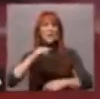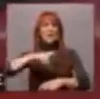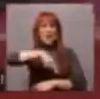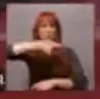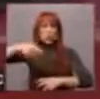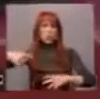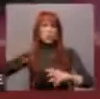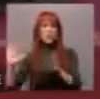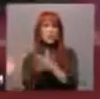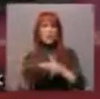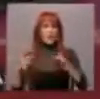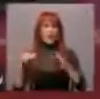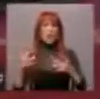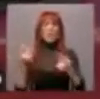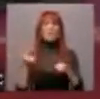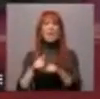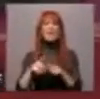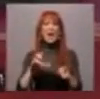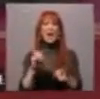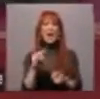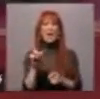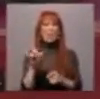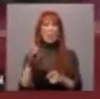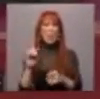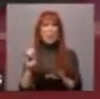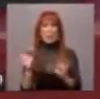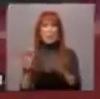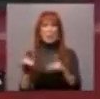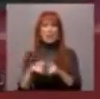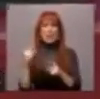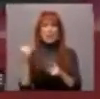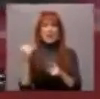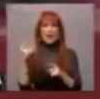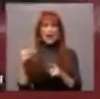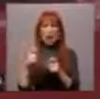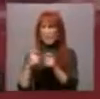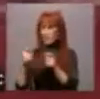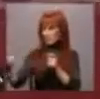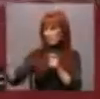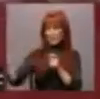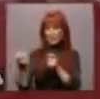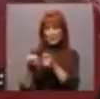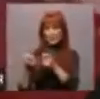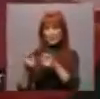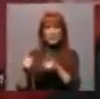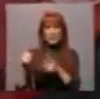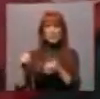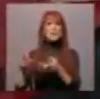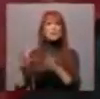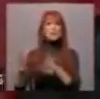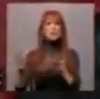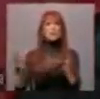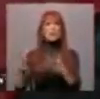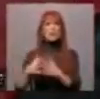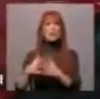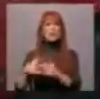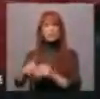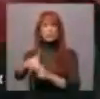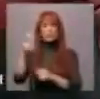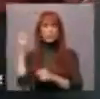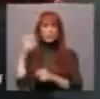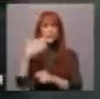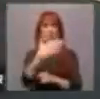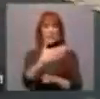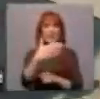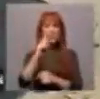mas, por exemplo, um carvoeiro a cerca de 20 km desta zona, sabe-se que foram registadas rajadas com